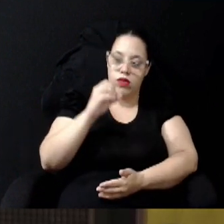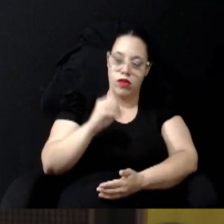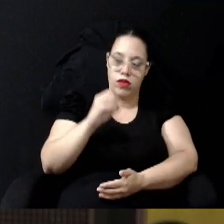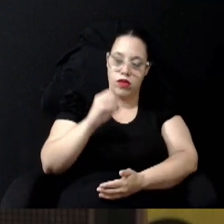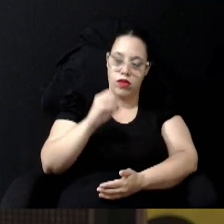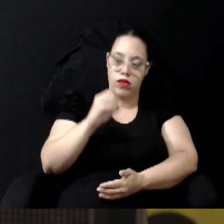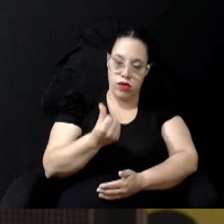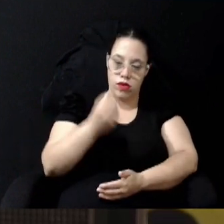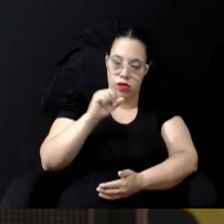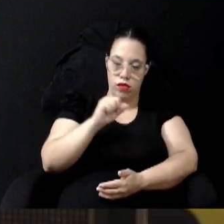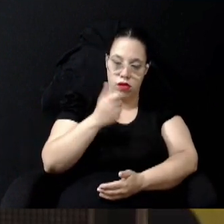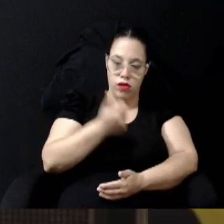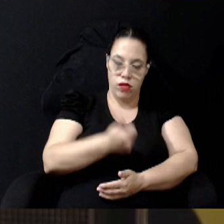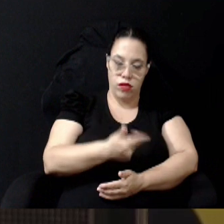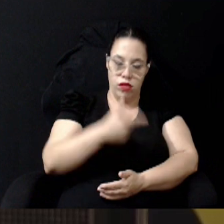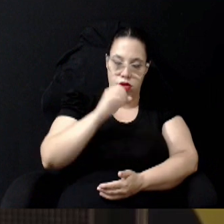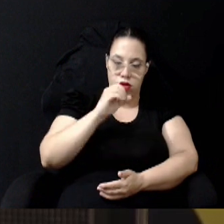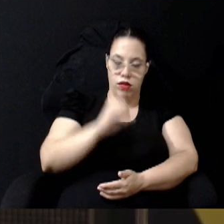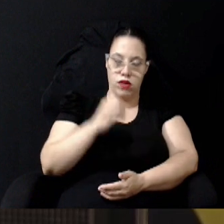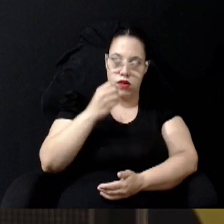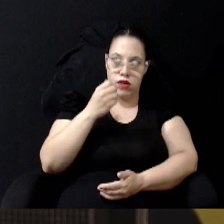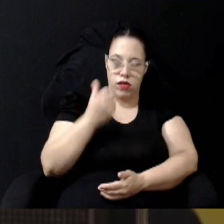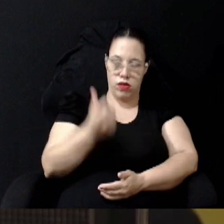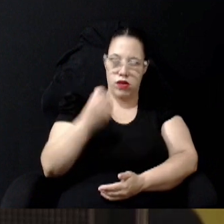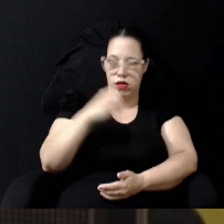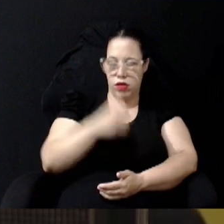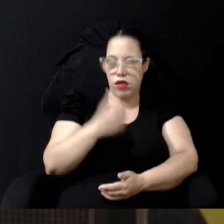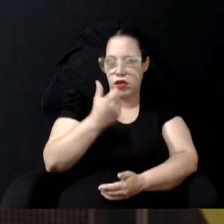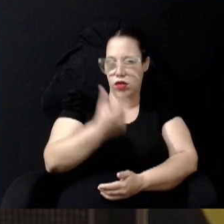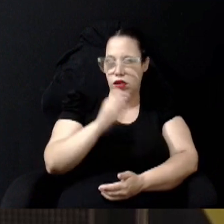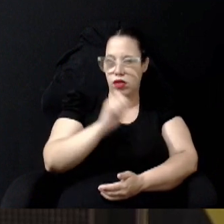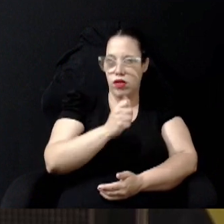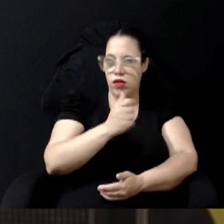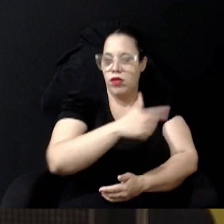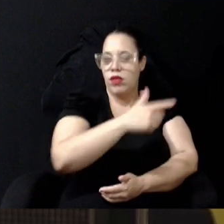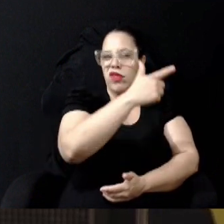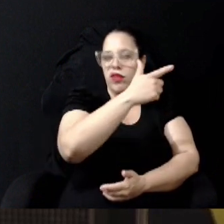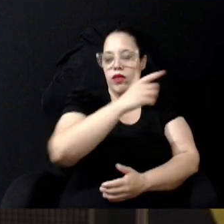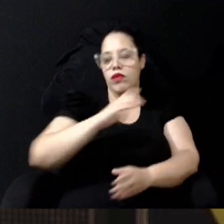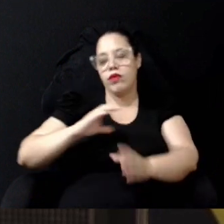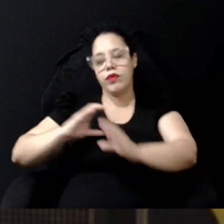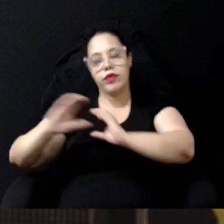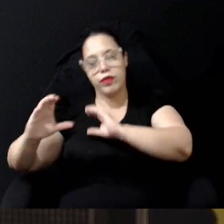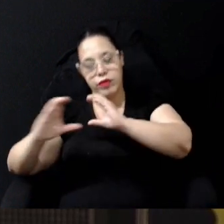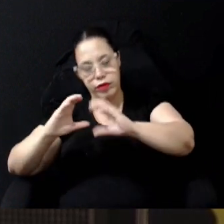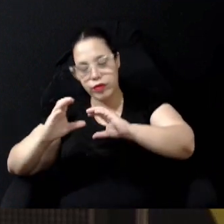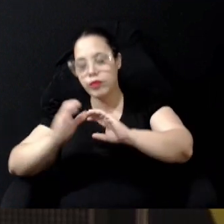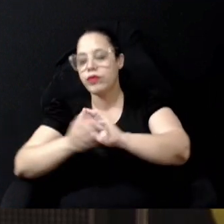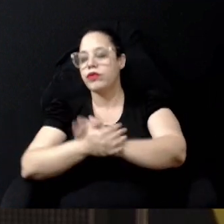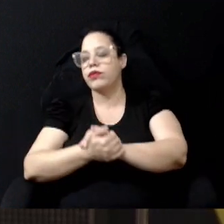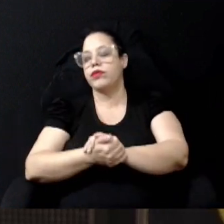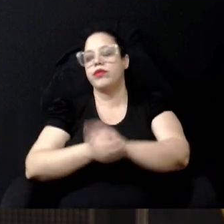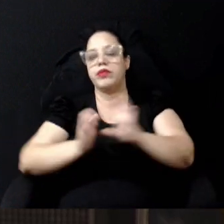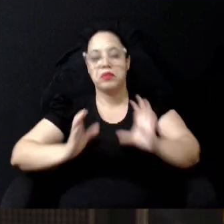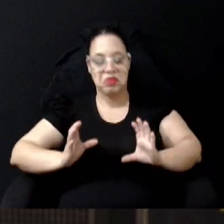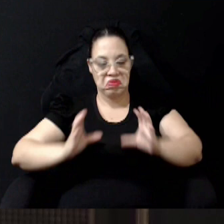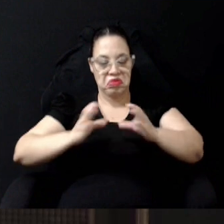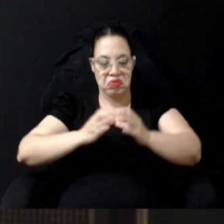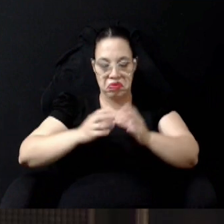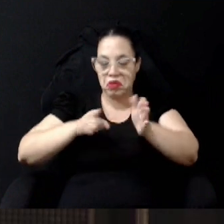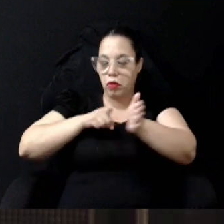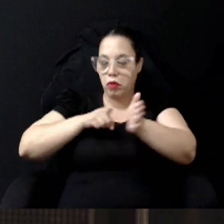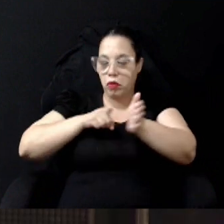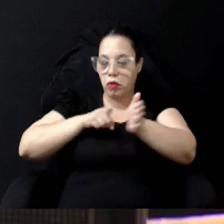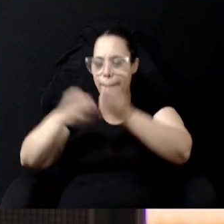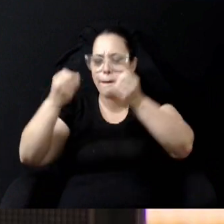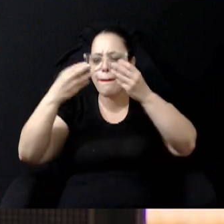2016 a 2022, coordenou o grupo de pesquisa de formação da